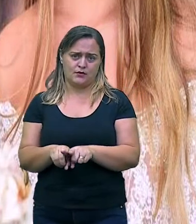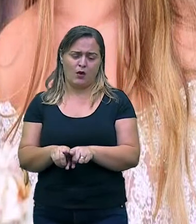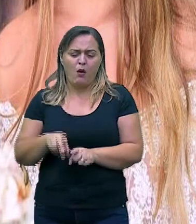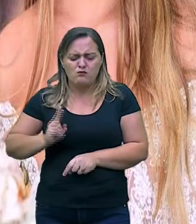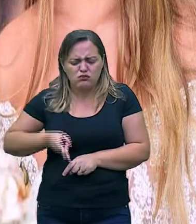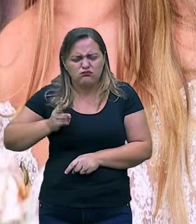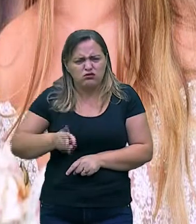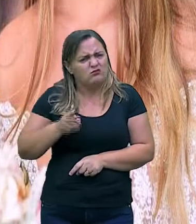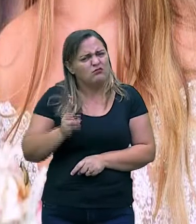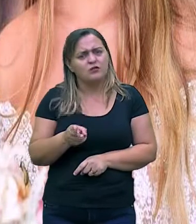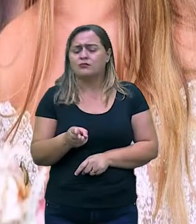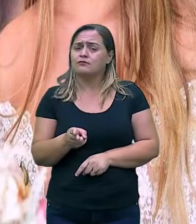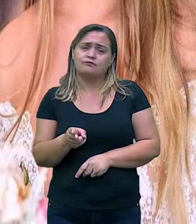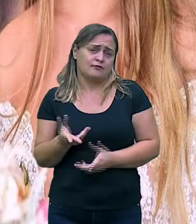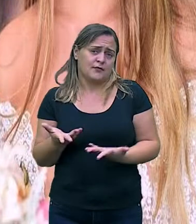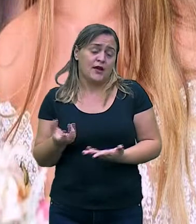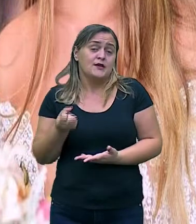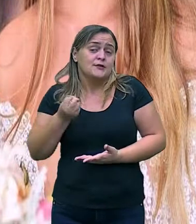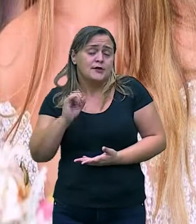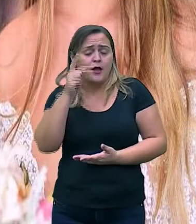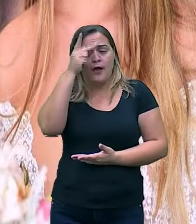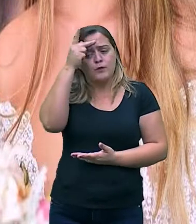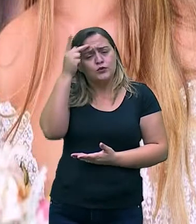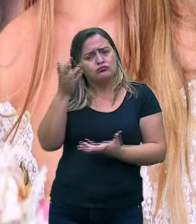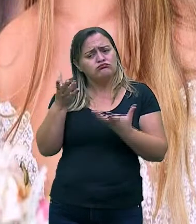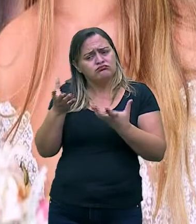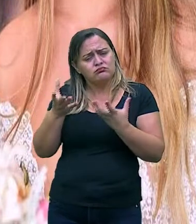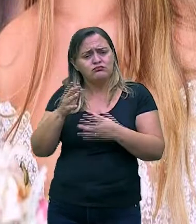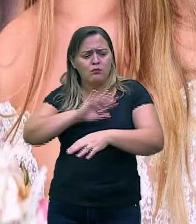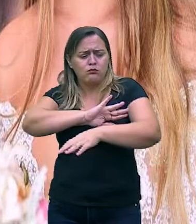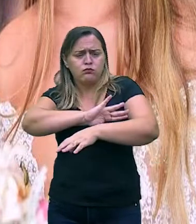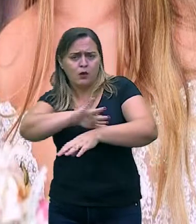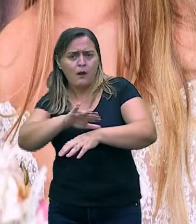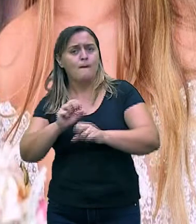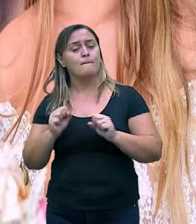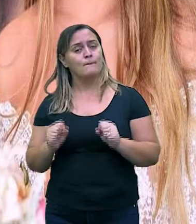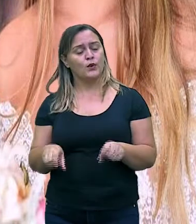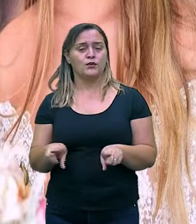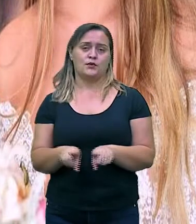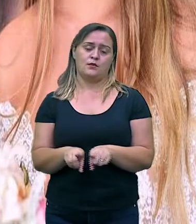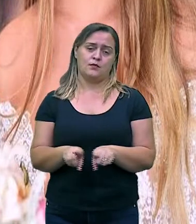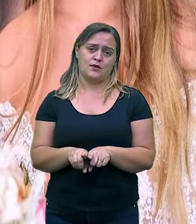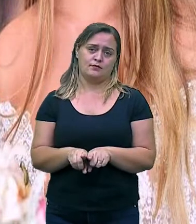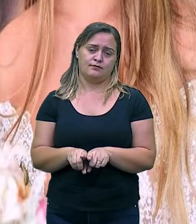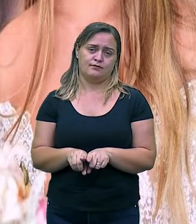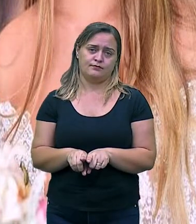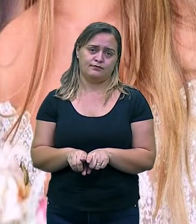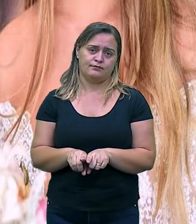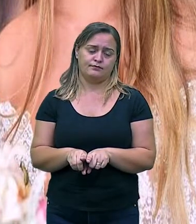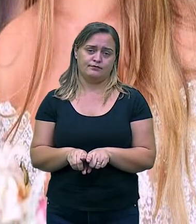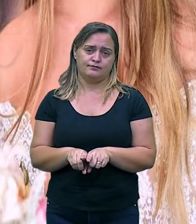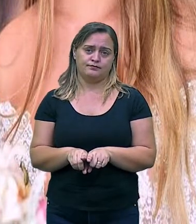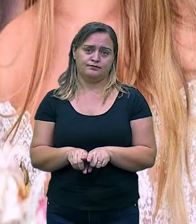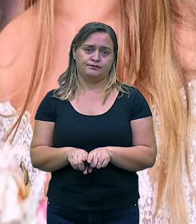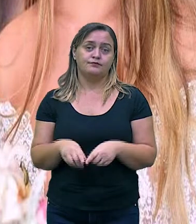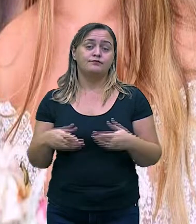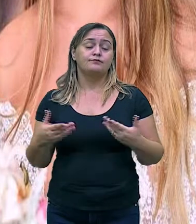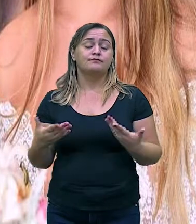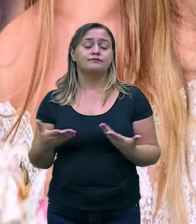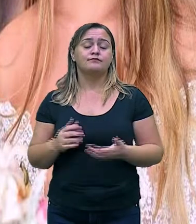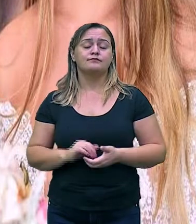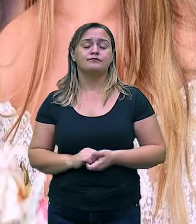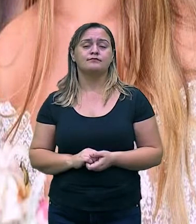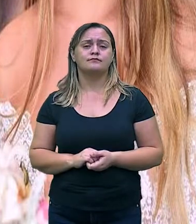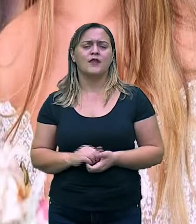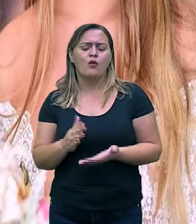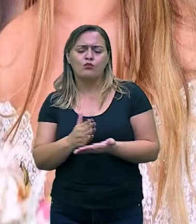ela é eterna, mas ela representa algo naquele momento para alguém. E há culturas